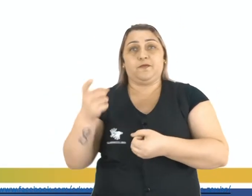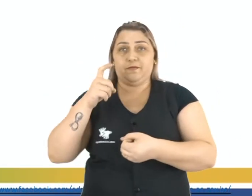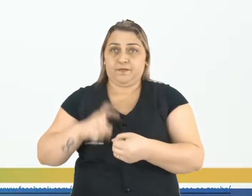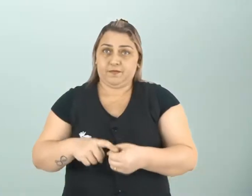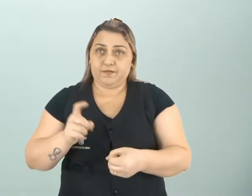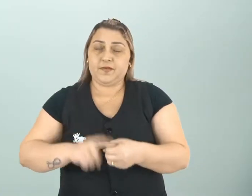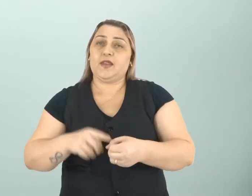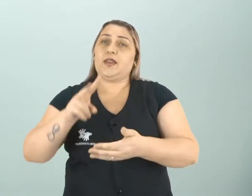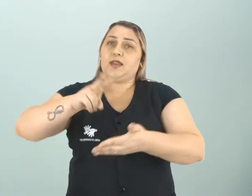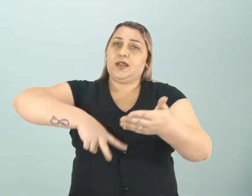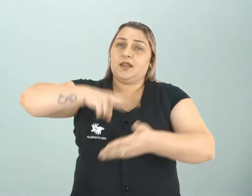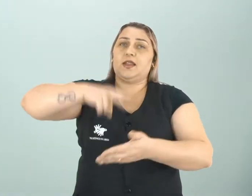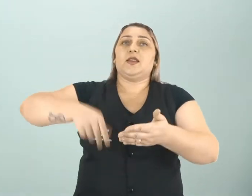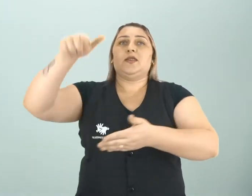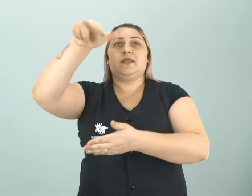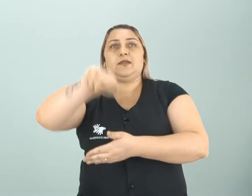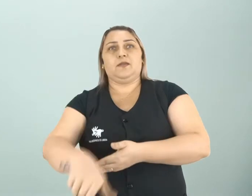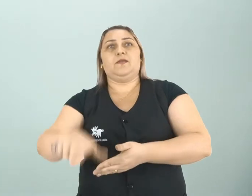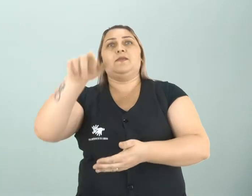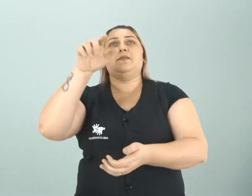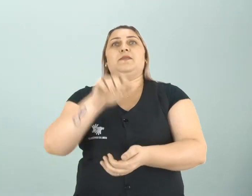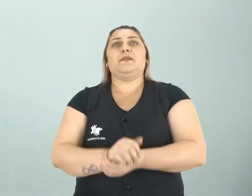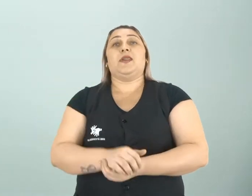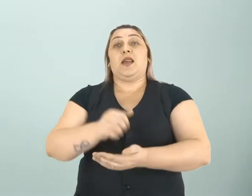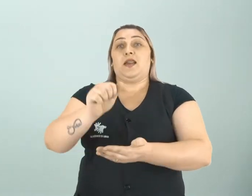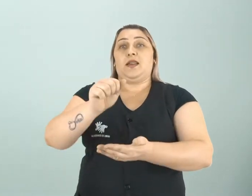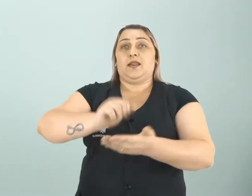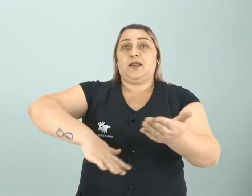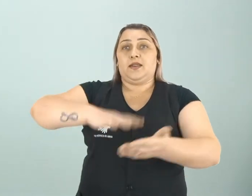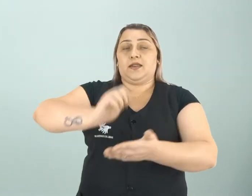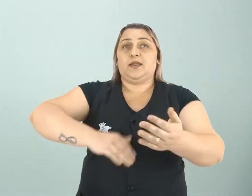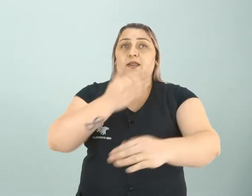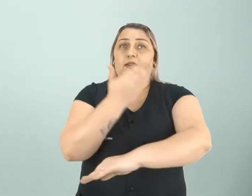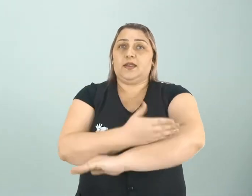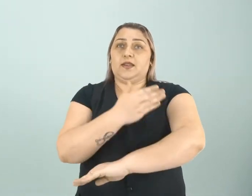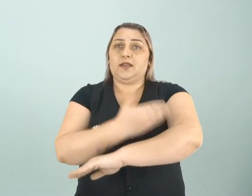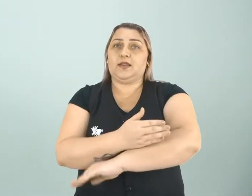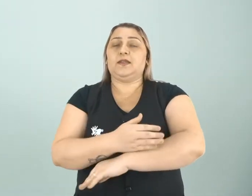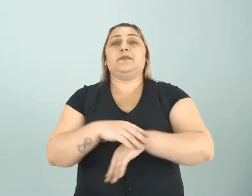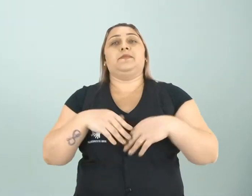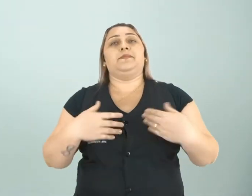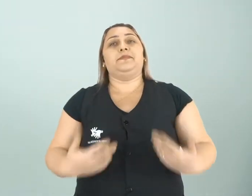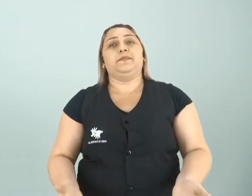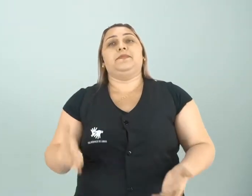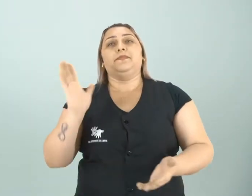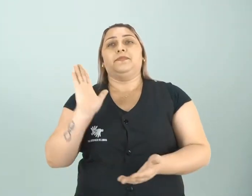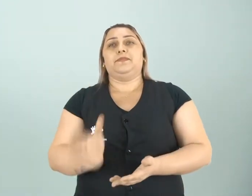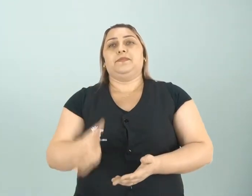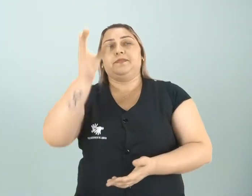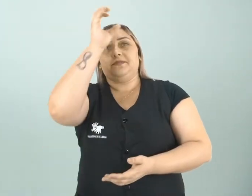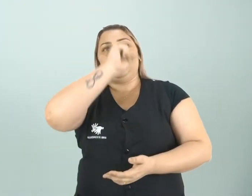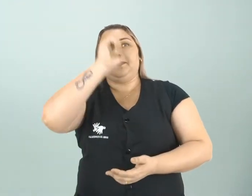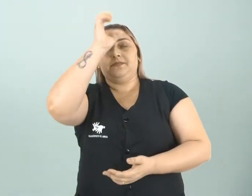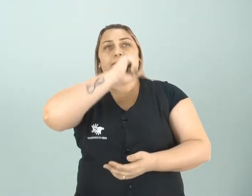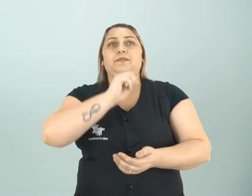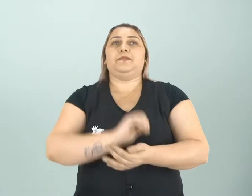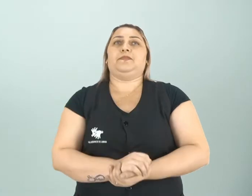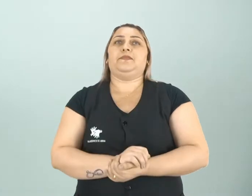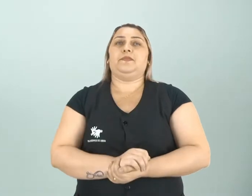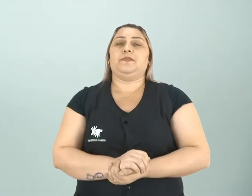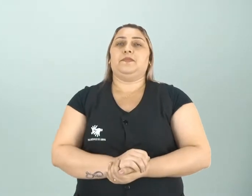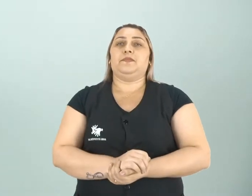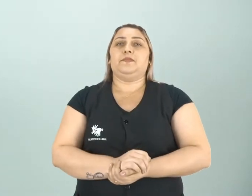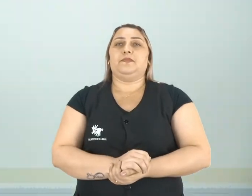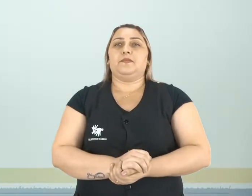volta, lê novamente. Vamos lá para o nosso exercitando para a gente aplicar tudo que nós aprendemos. Olha lá, eu pedi